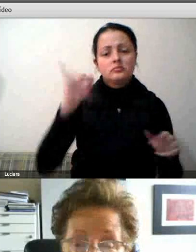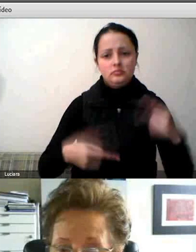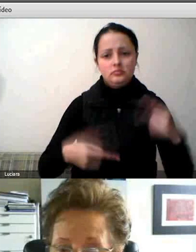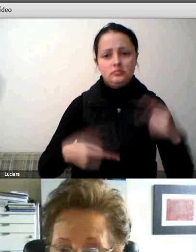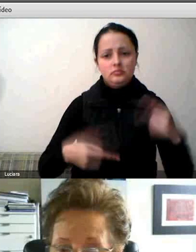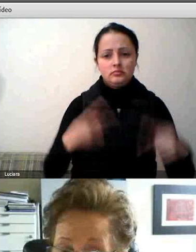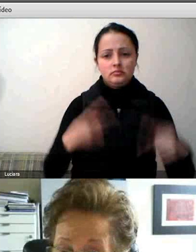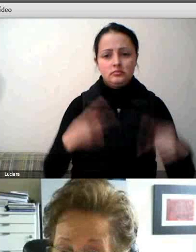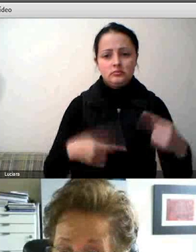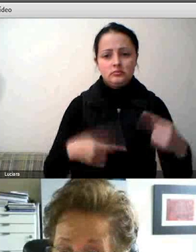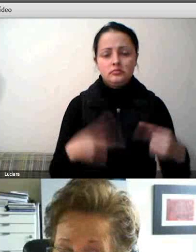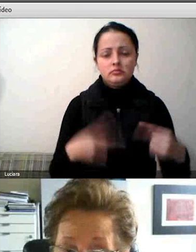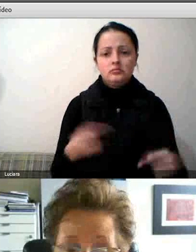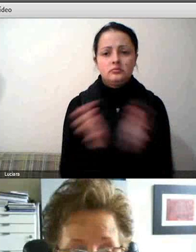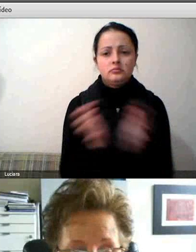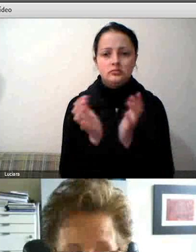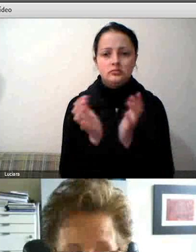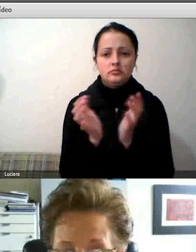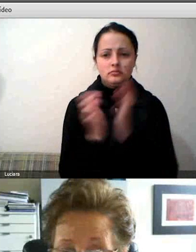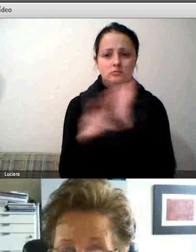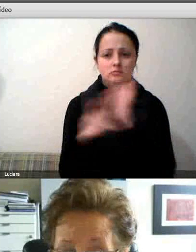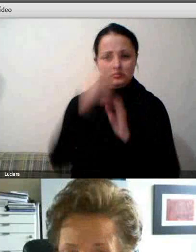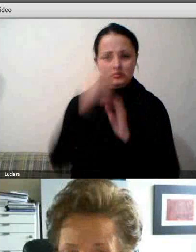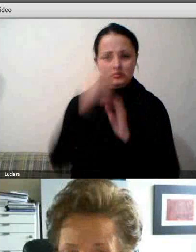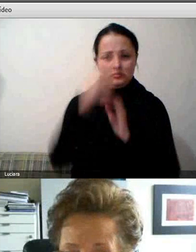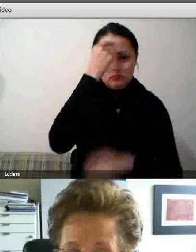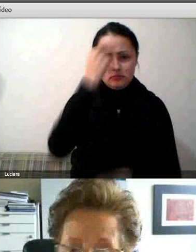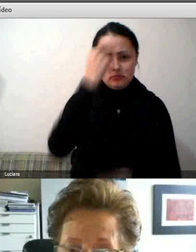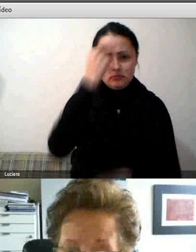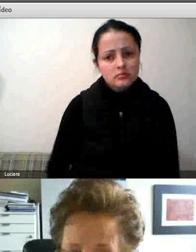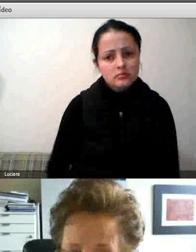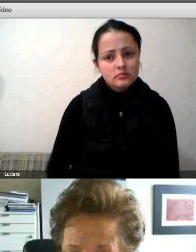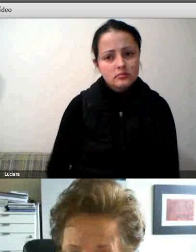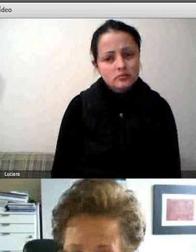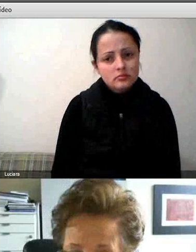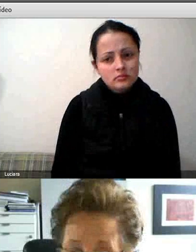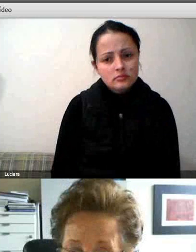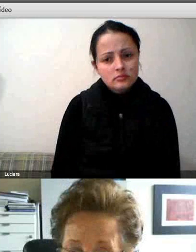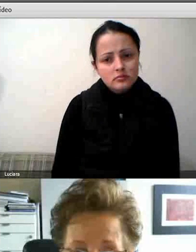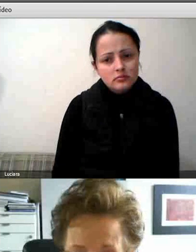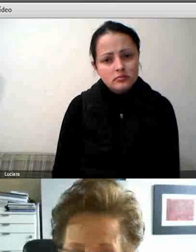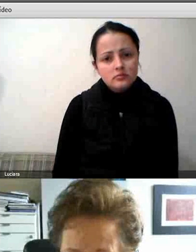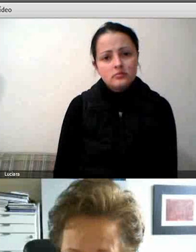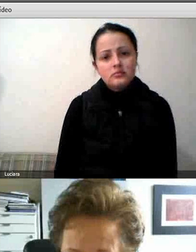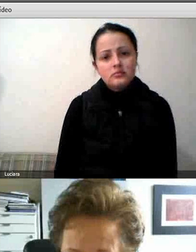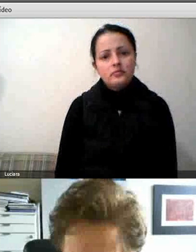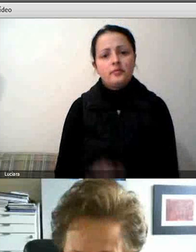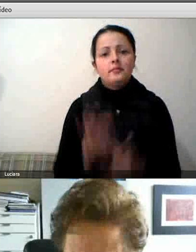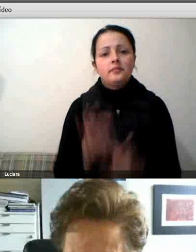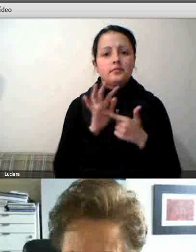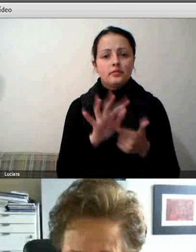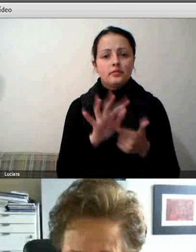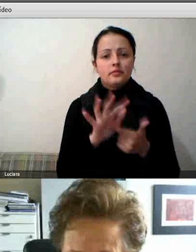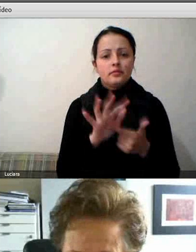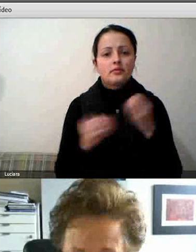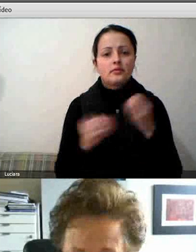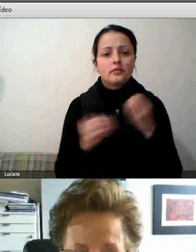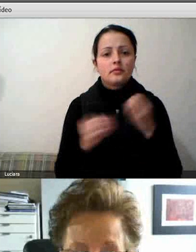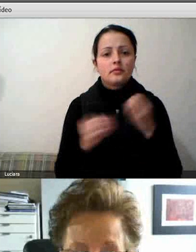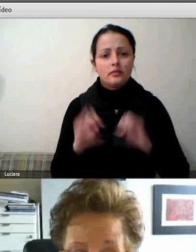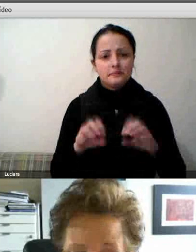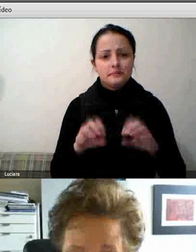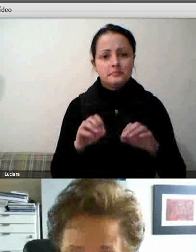Nós temos um modelo rápido que eu não vou explicar agora, porque eu vou deixar com vocês, porque vocês podem baixar